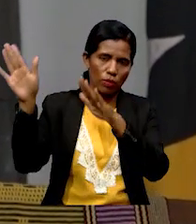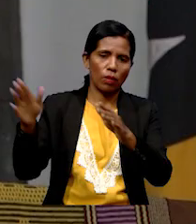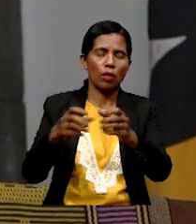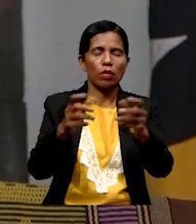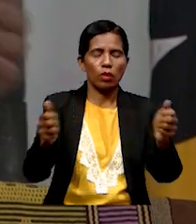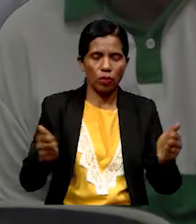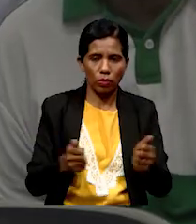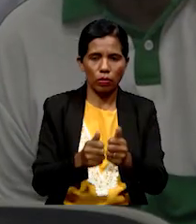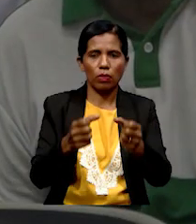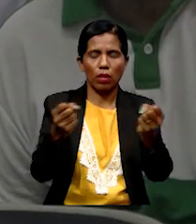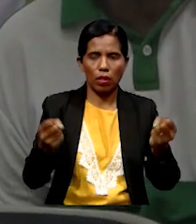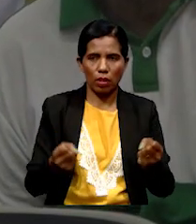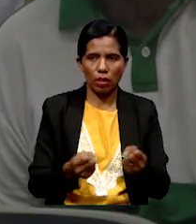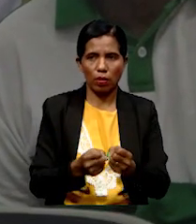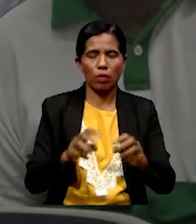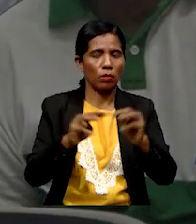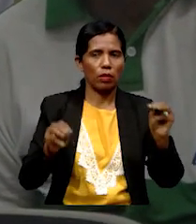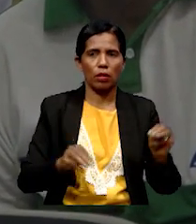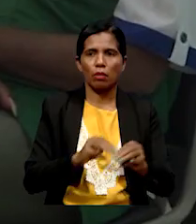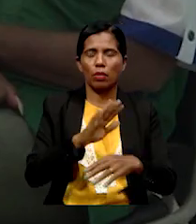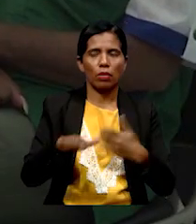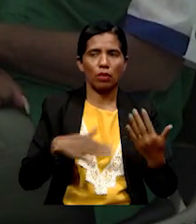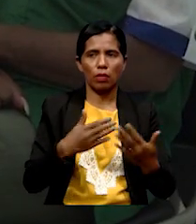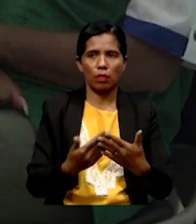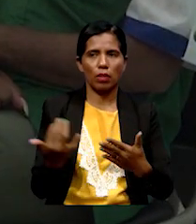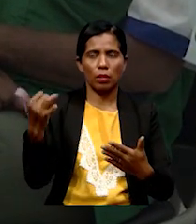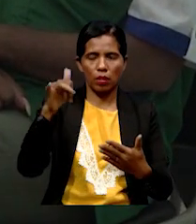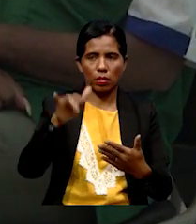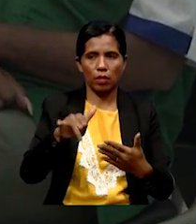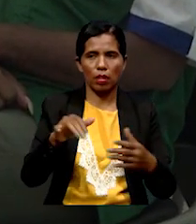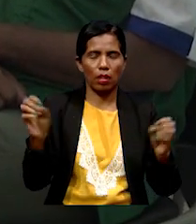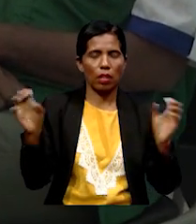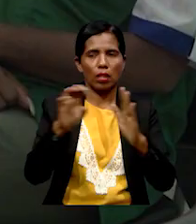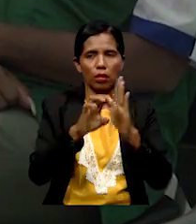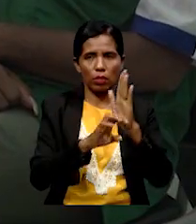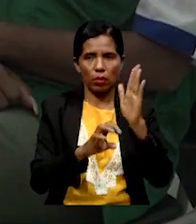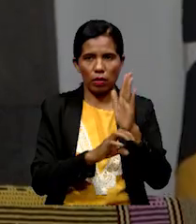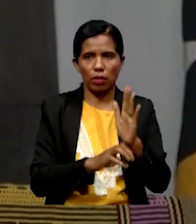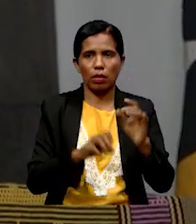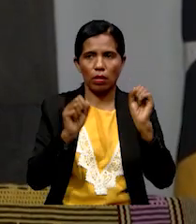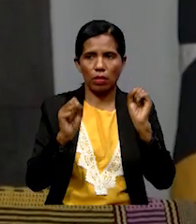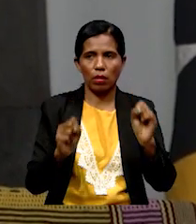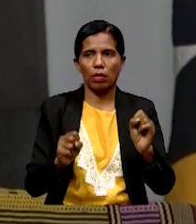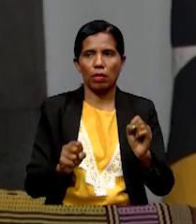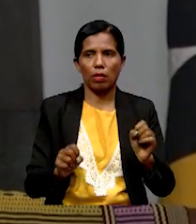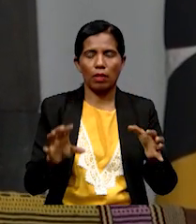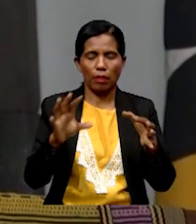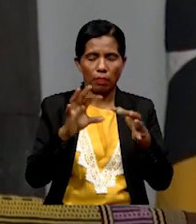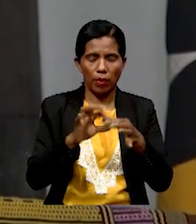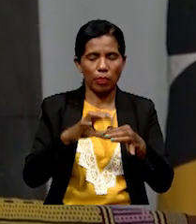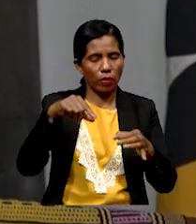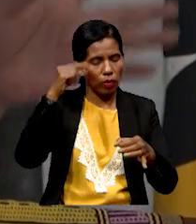no municipio hututu. Basira nebe mala estrutura, ex membro governo, ex